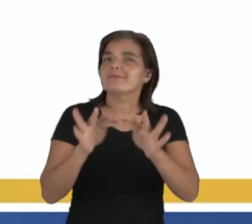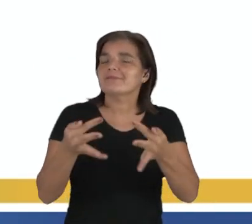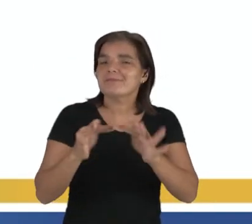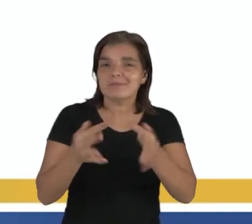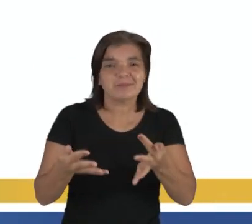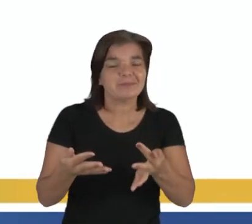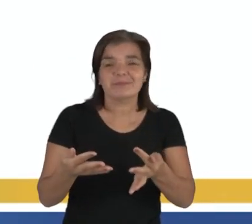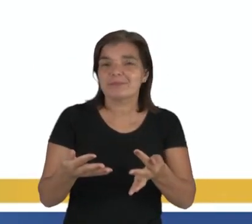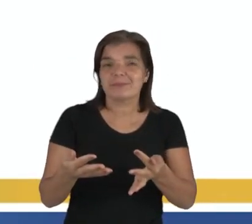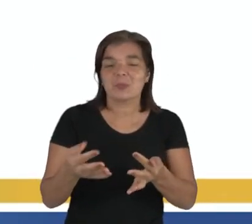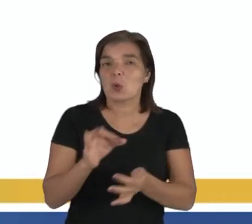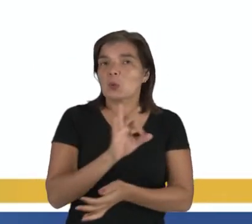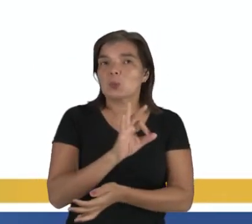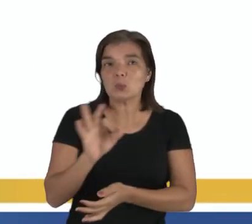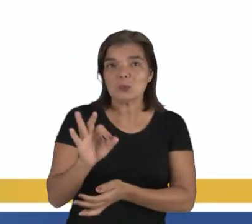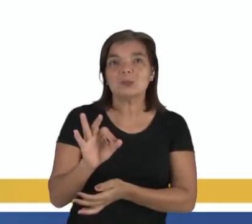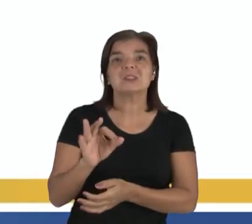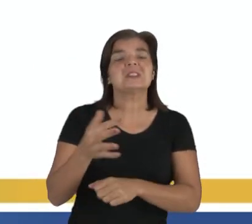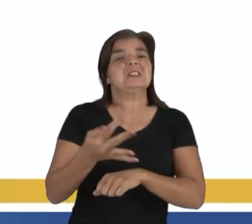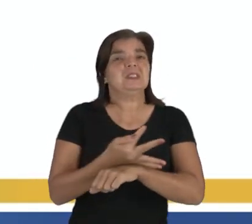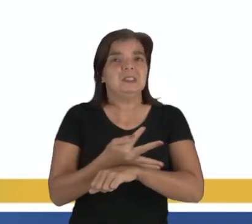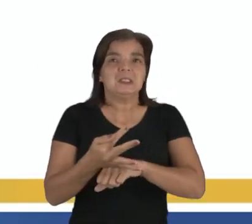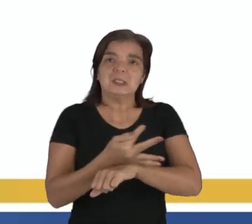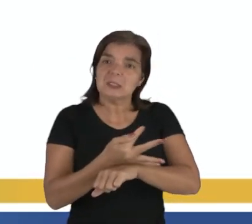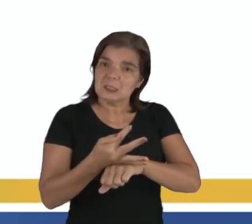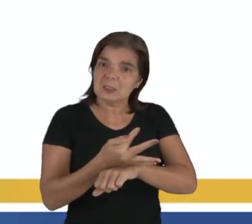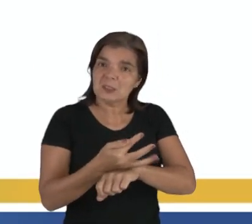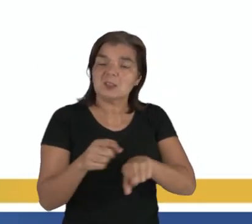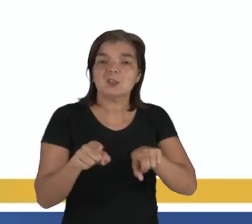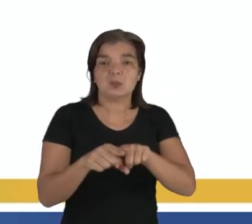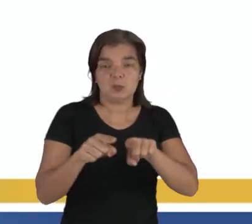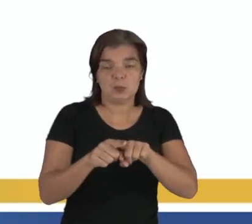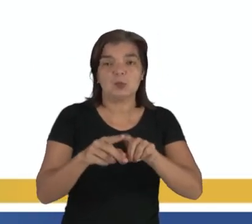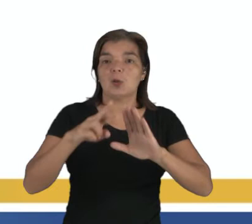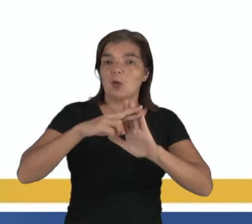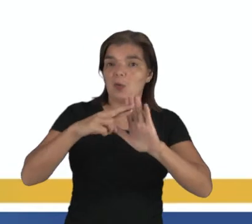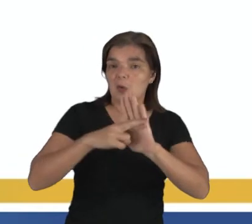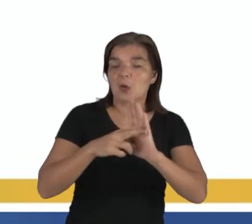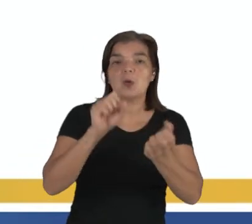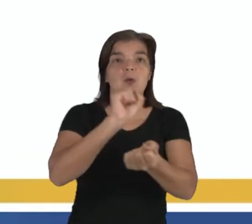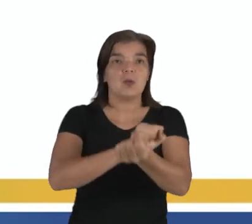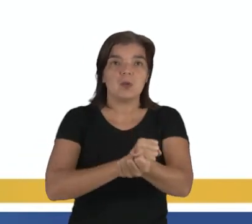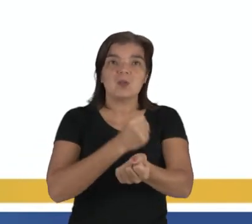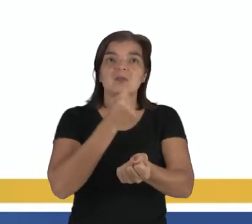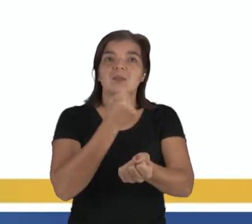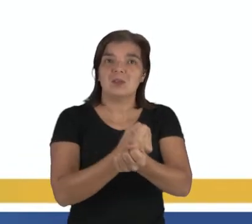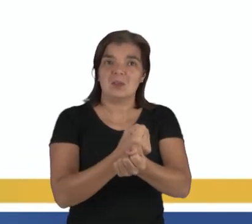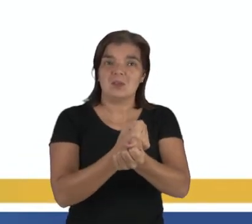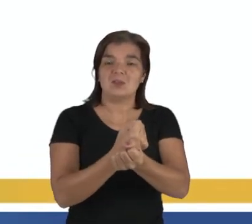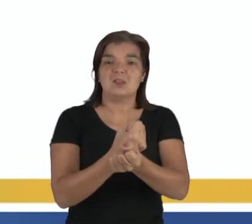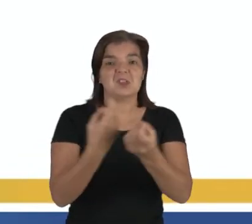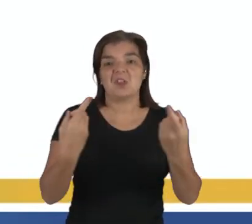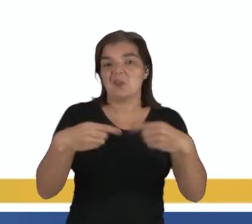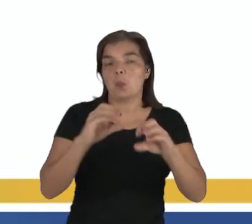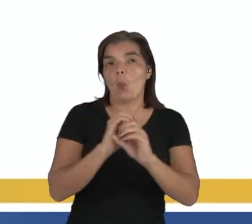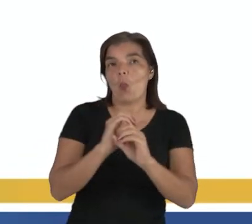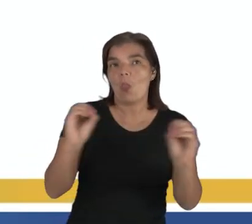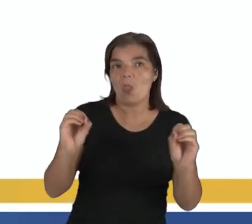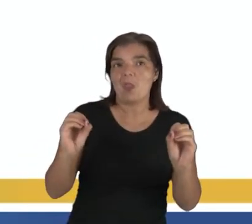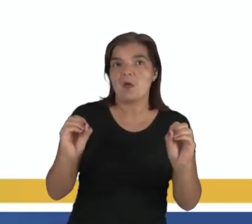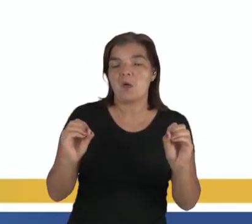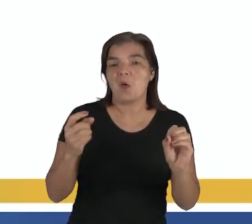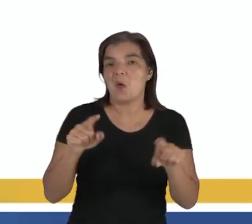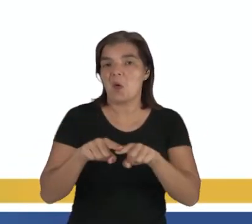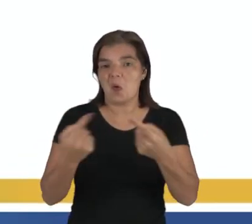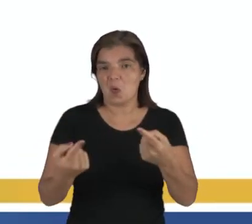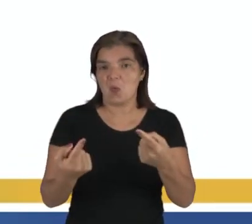é simplesmente perverso insistir que restrições e lockdowns são apostas vazias